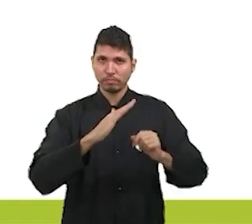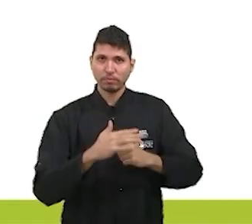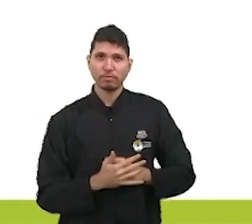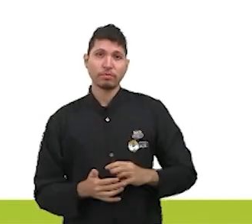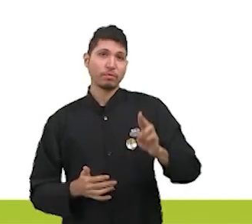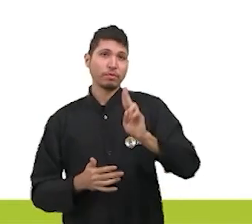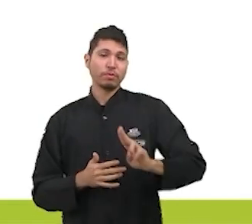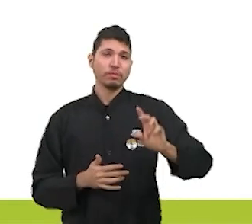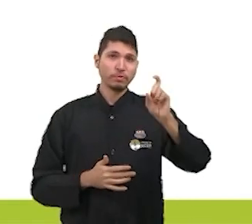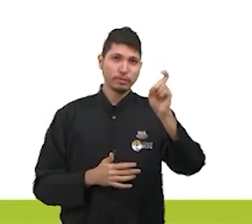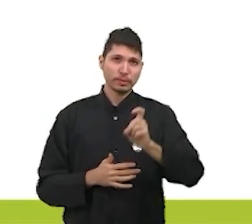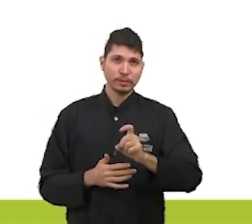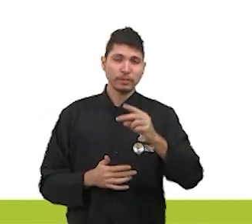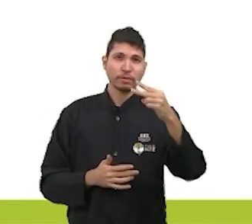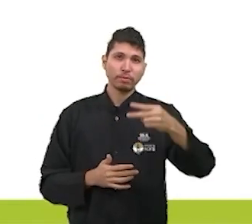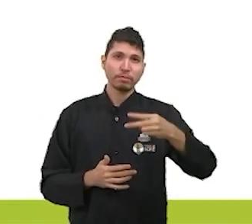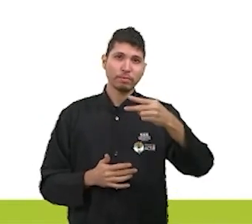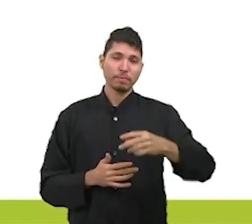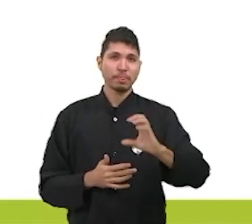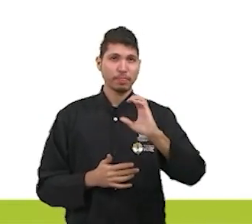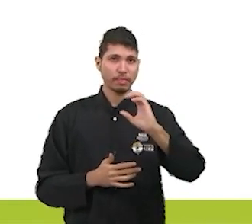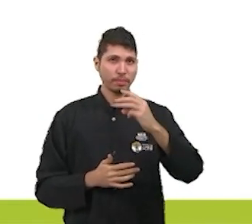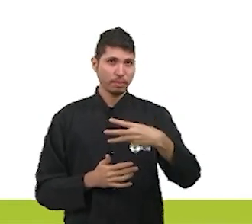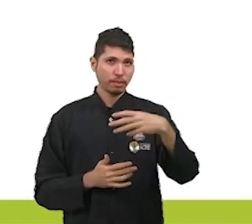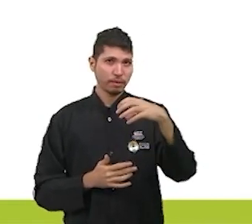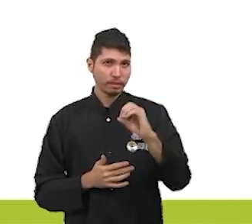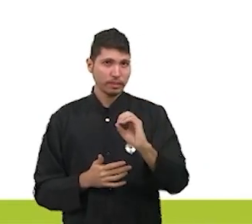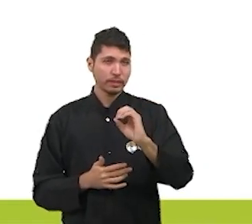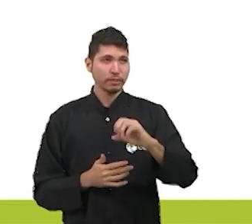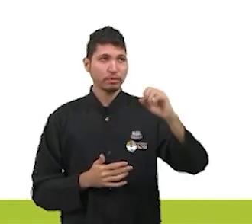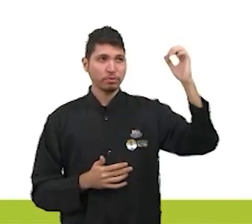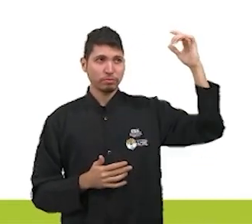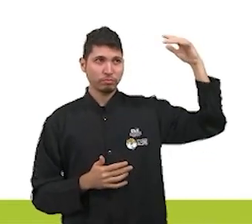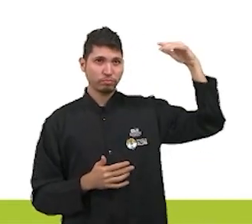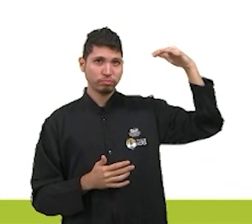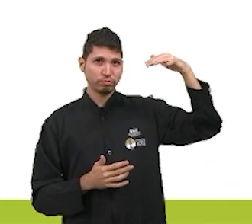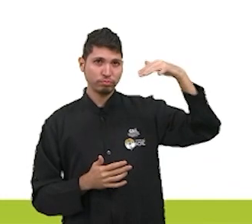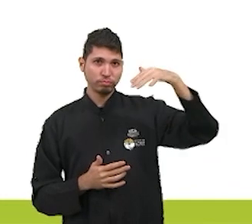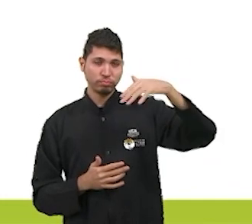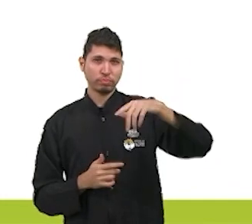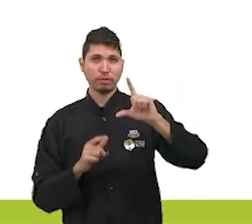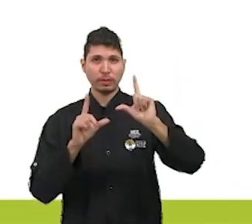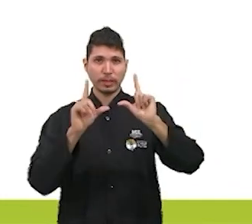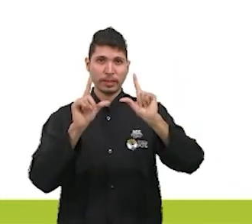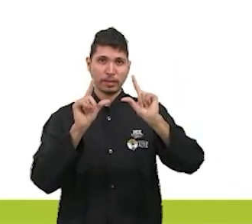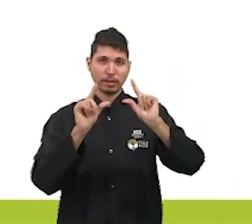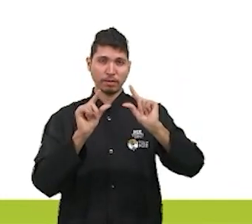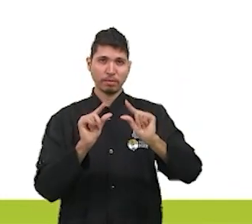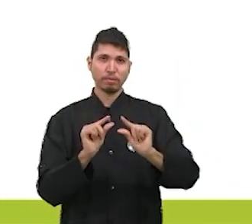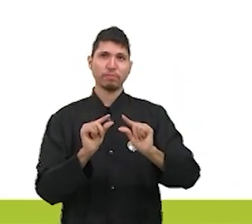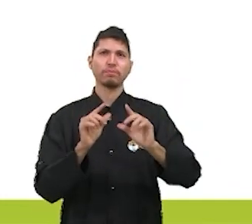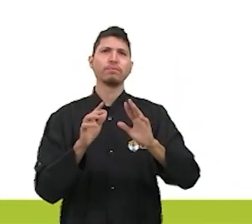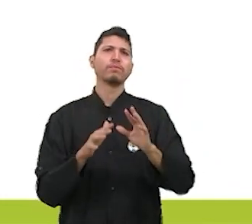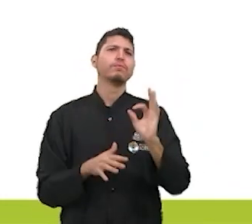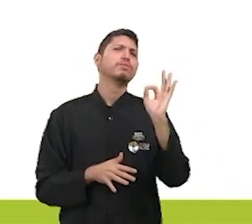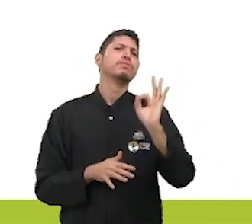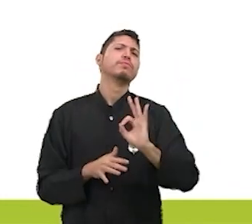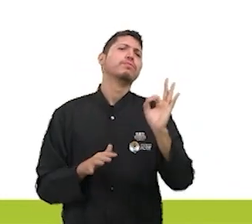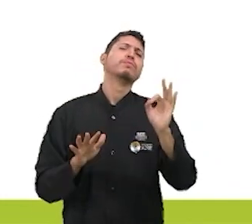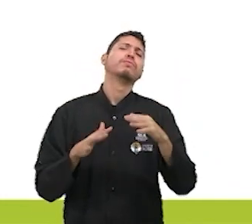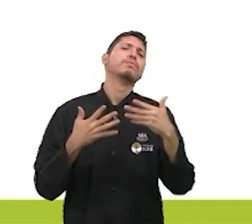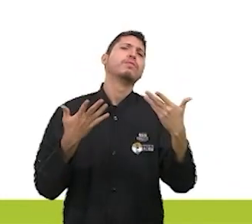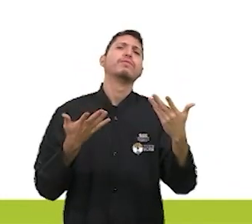x igual a 30, a intensidade luminosa se reduz a qual percentual no valor